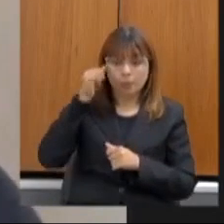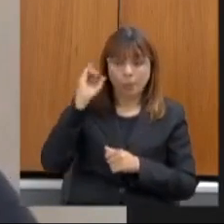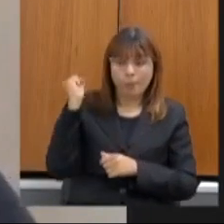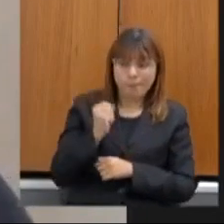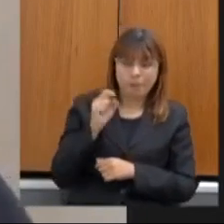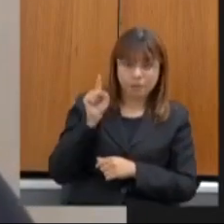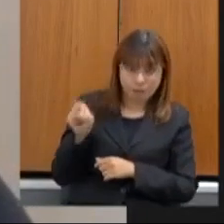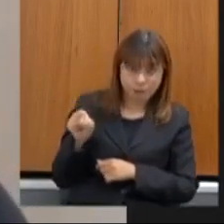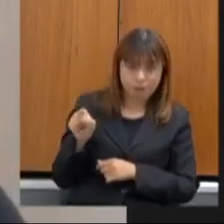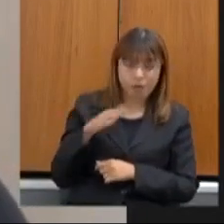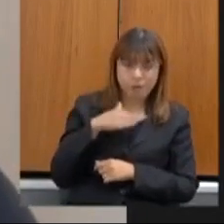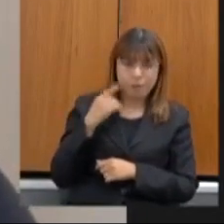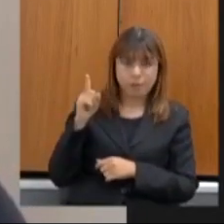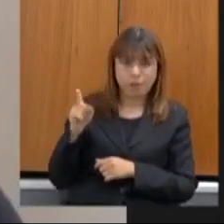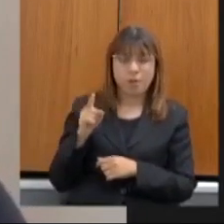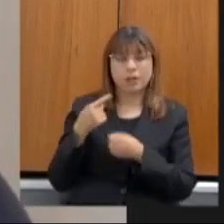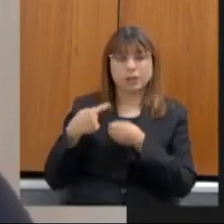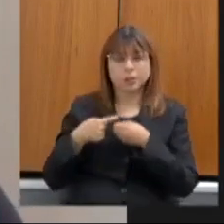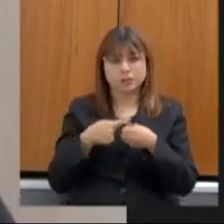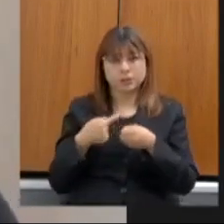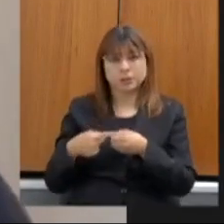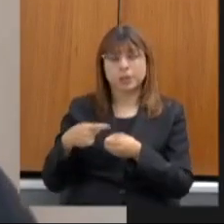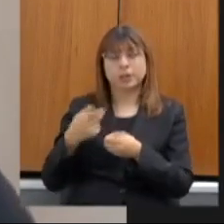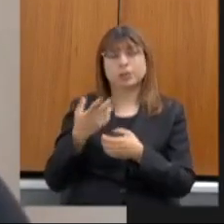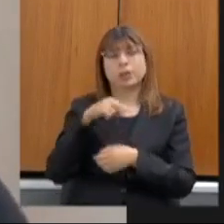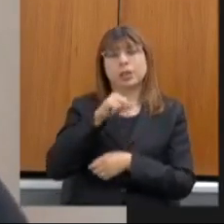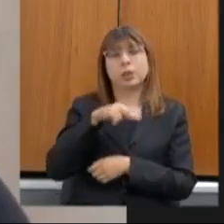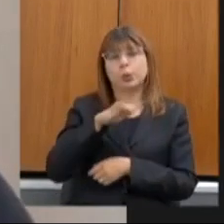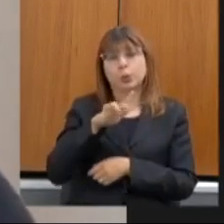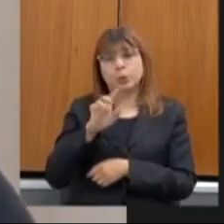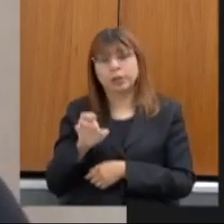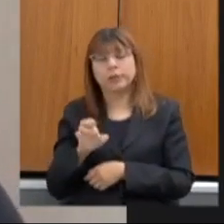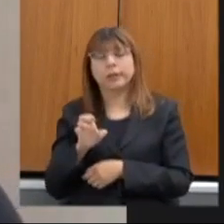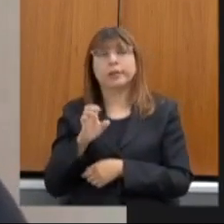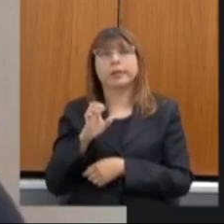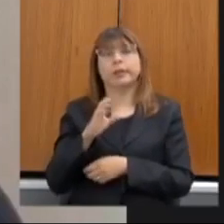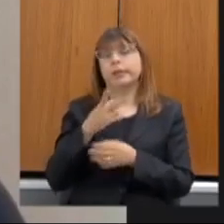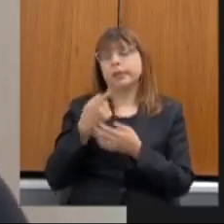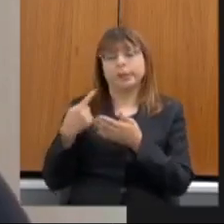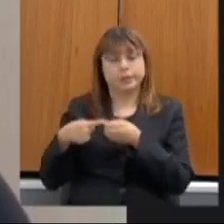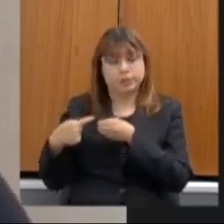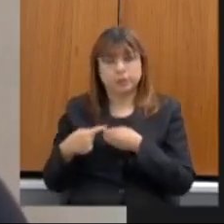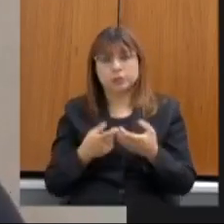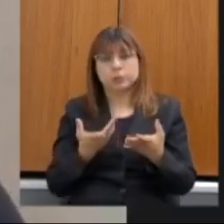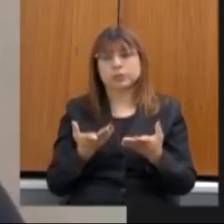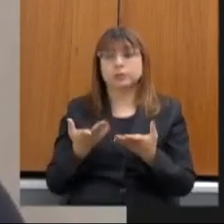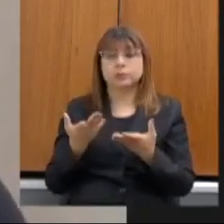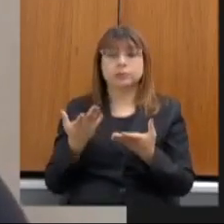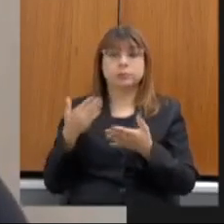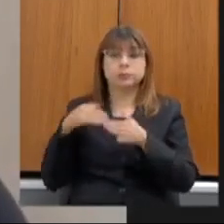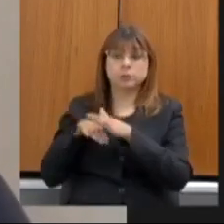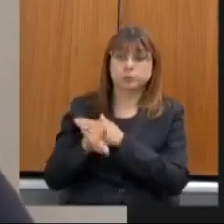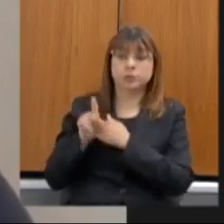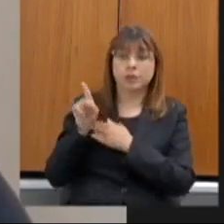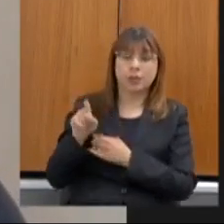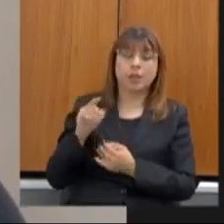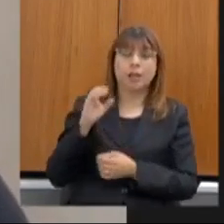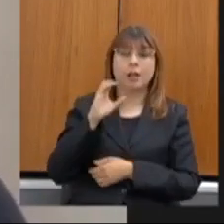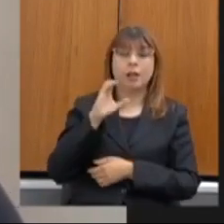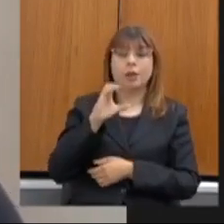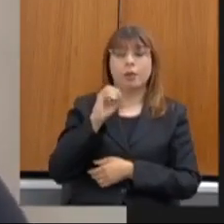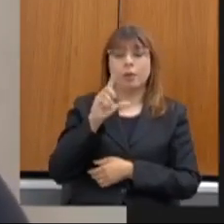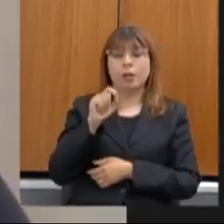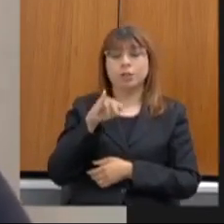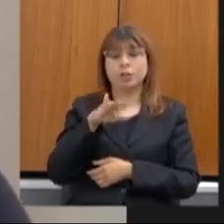no Mucuri Lembrando que a gente o flotonio Aí lá em Carlos Chagas Esses são confinados em Colatina no Espírito